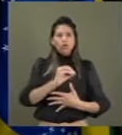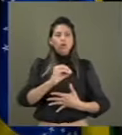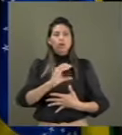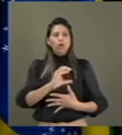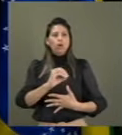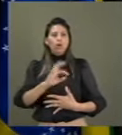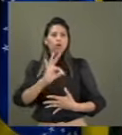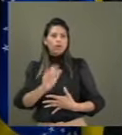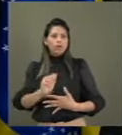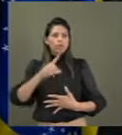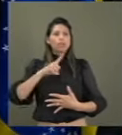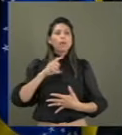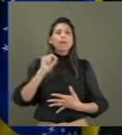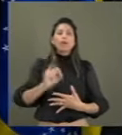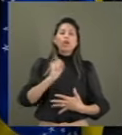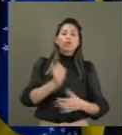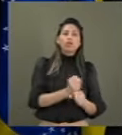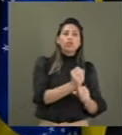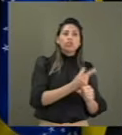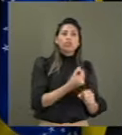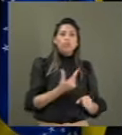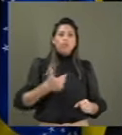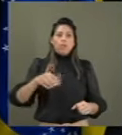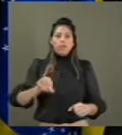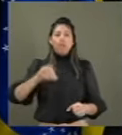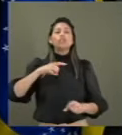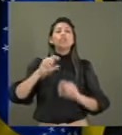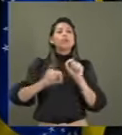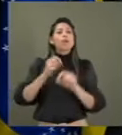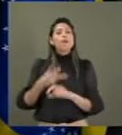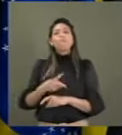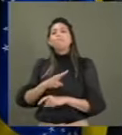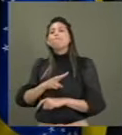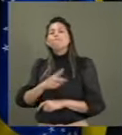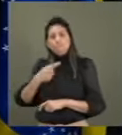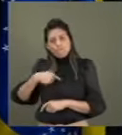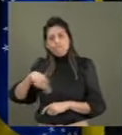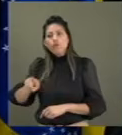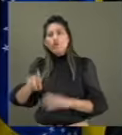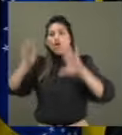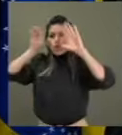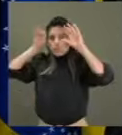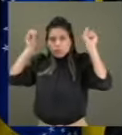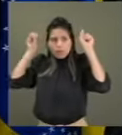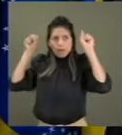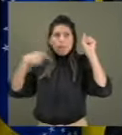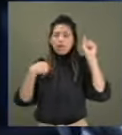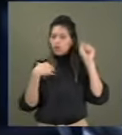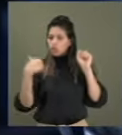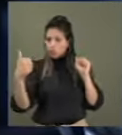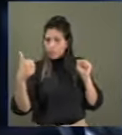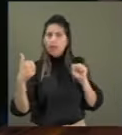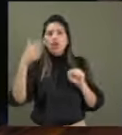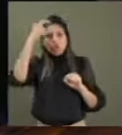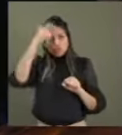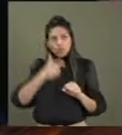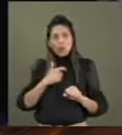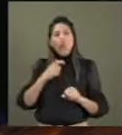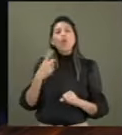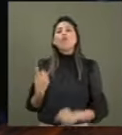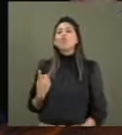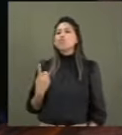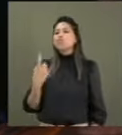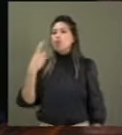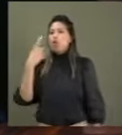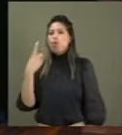porque havia um entendimento que poderia ser inconstitucional. Fui ao Supremo, fui convocado como único senador negro da época para